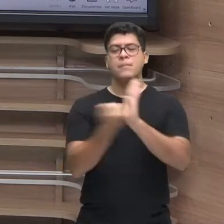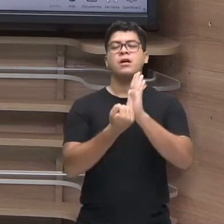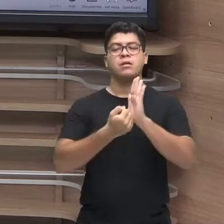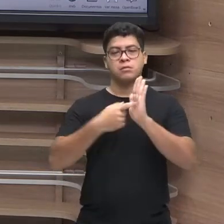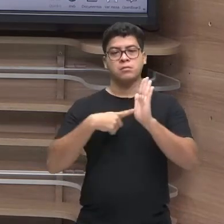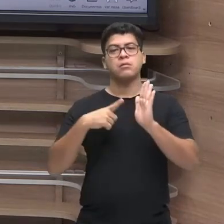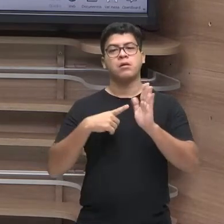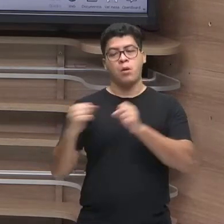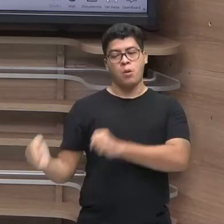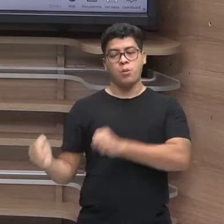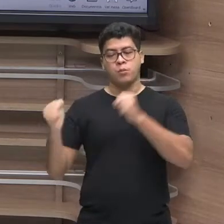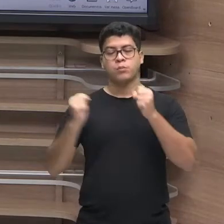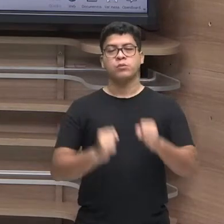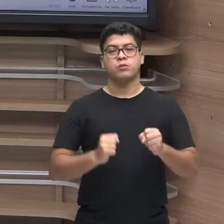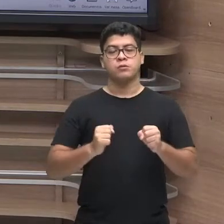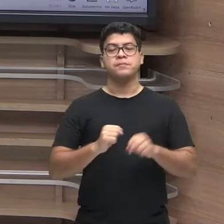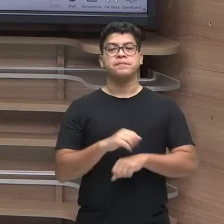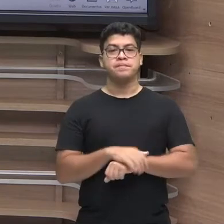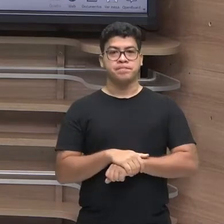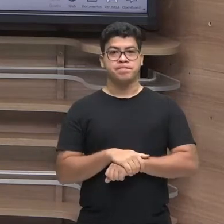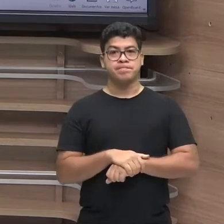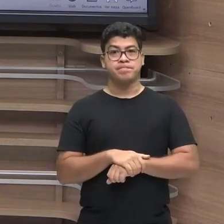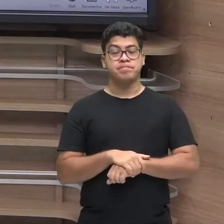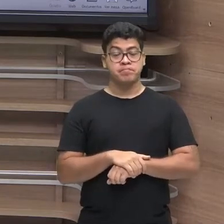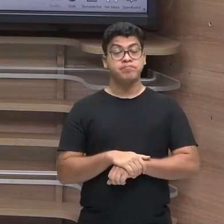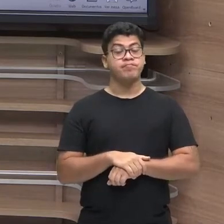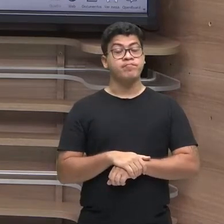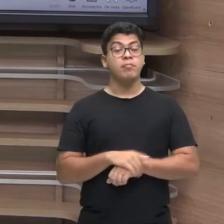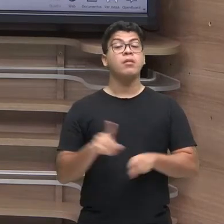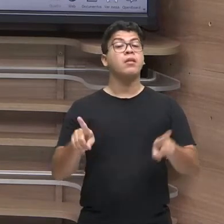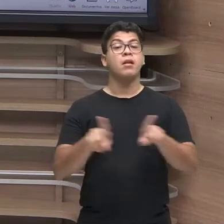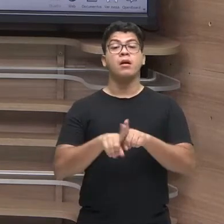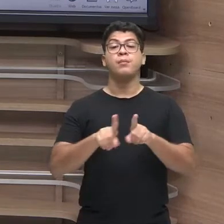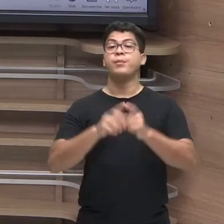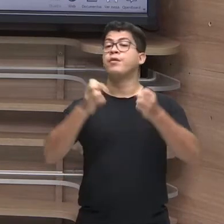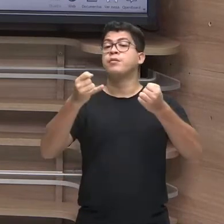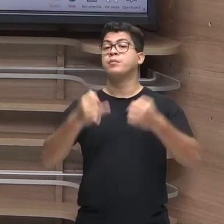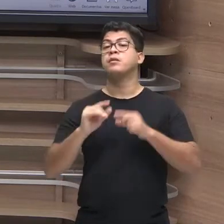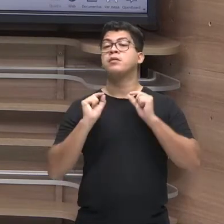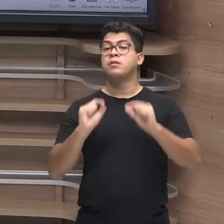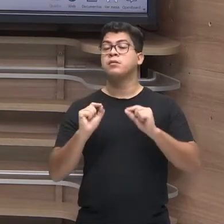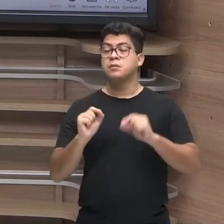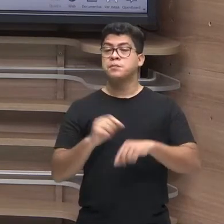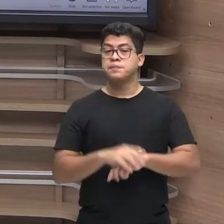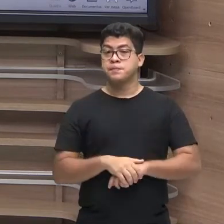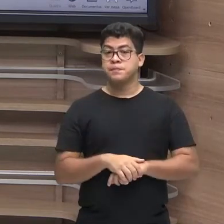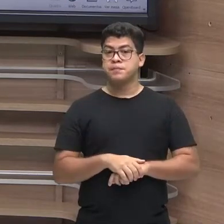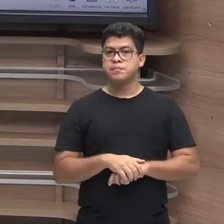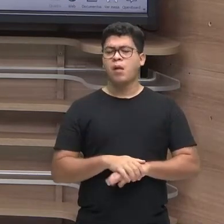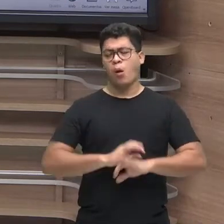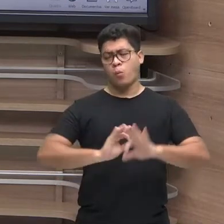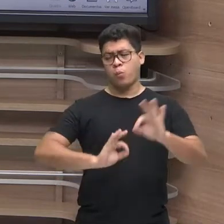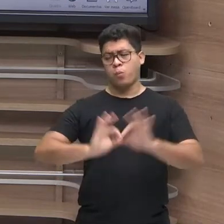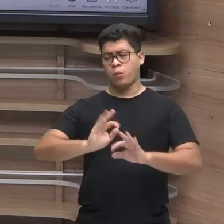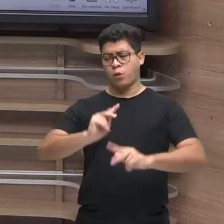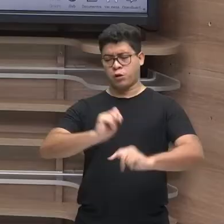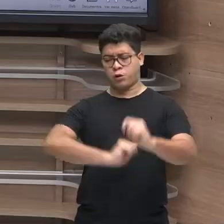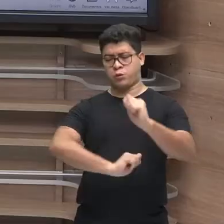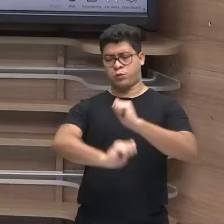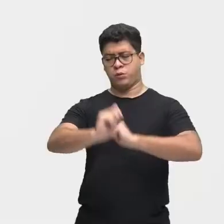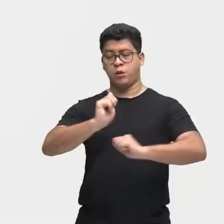esses teóricos absolutistas. E nós vamos falar também na nossa aula sobre questões econômicas. Vamos falar